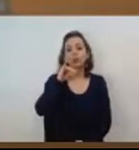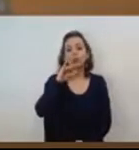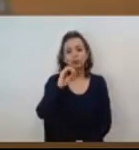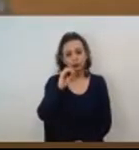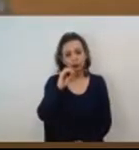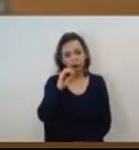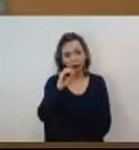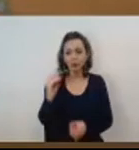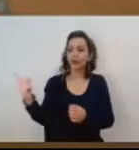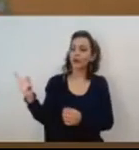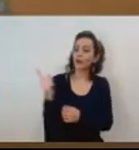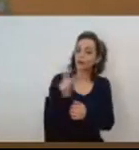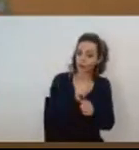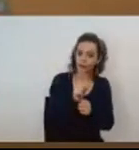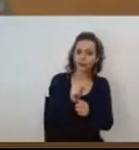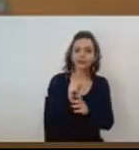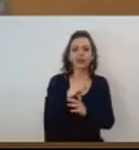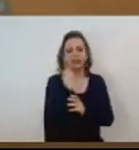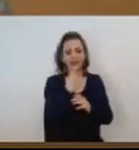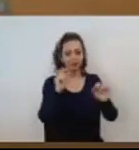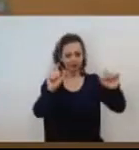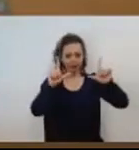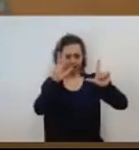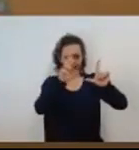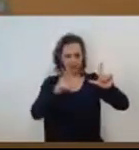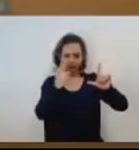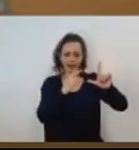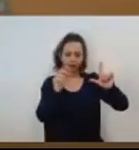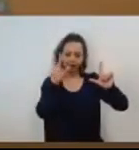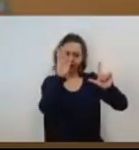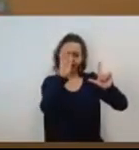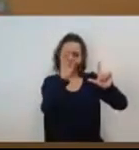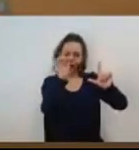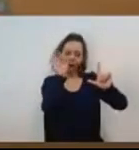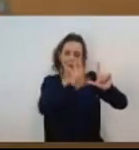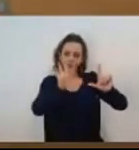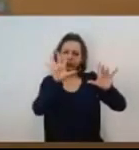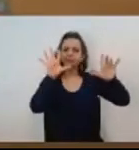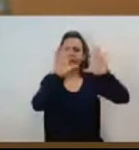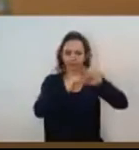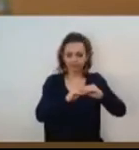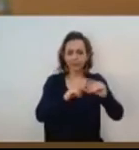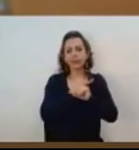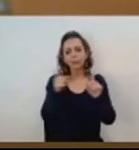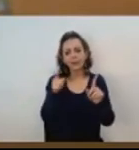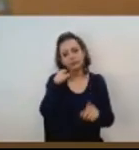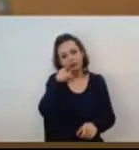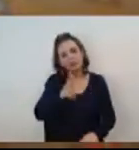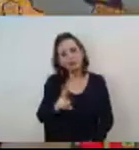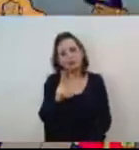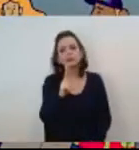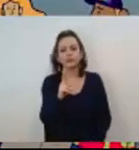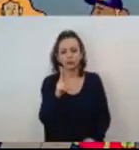rapidamente aqui a imagem para você que está nos assistindo Mas você Continuará com a voz o áudio aqui